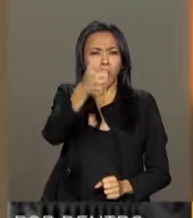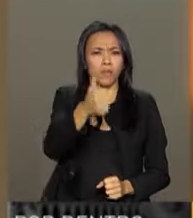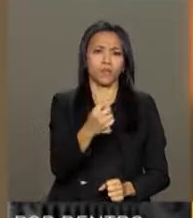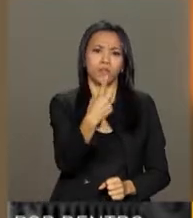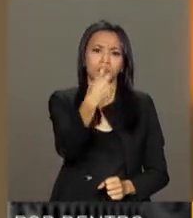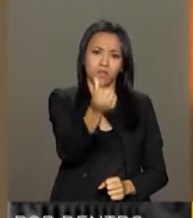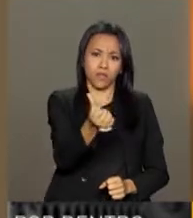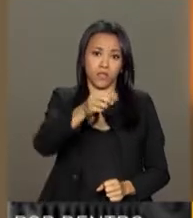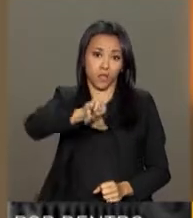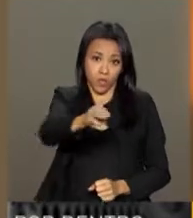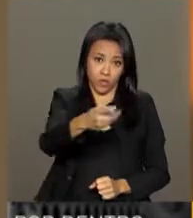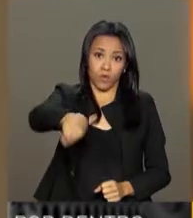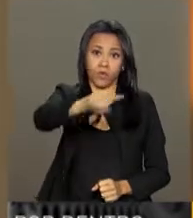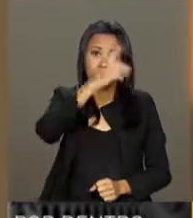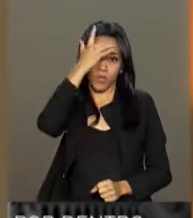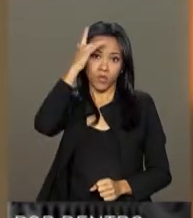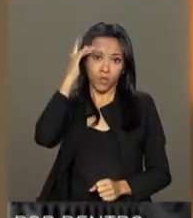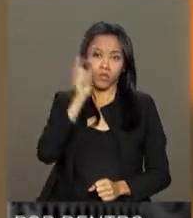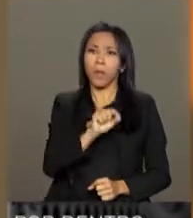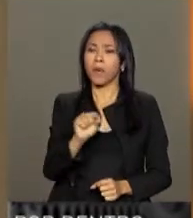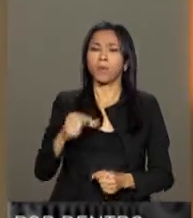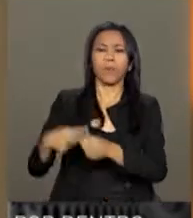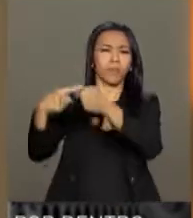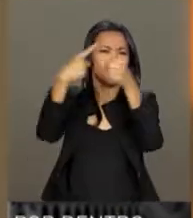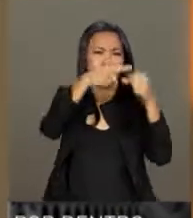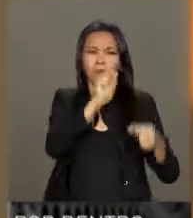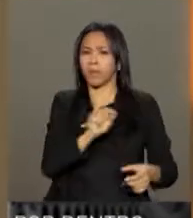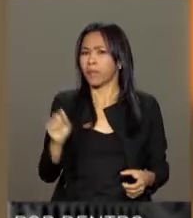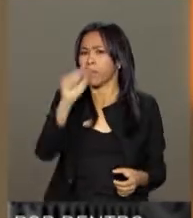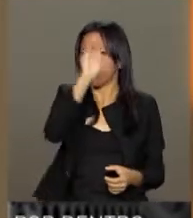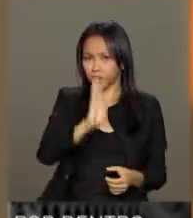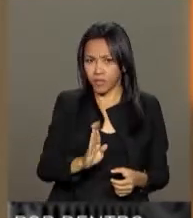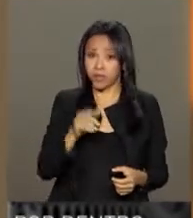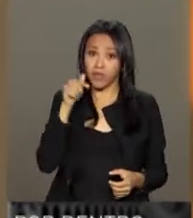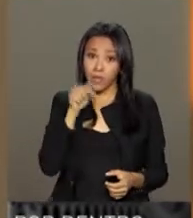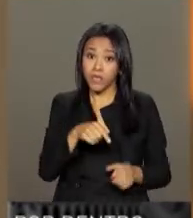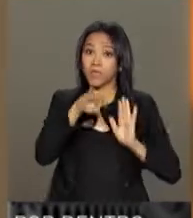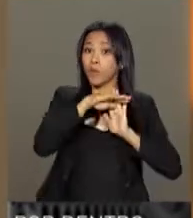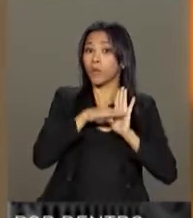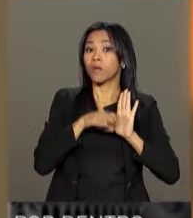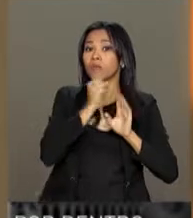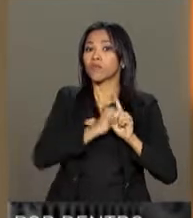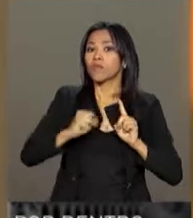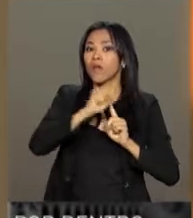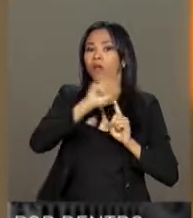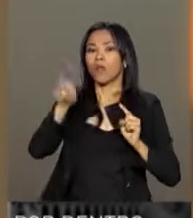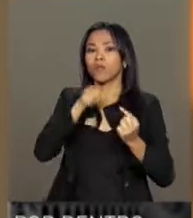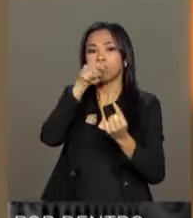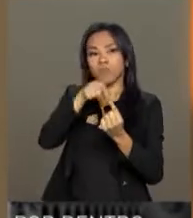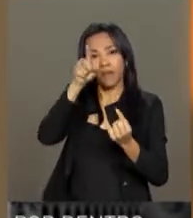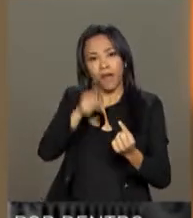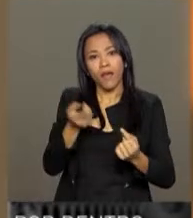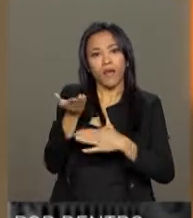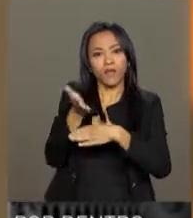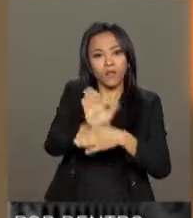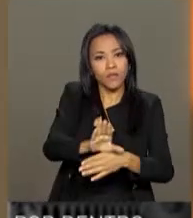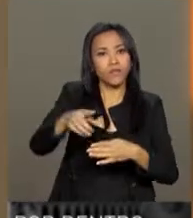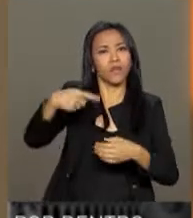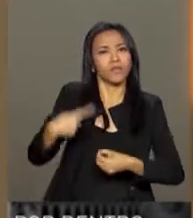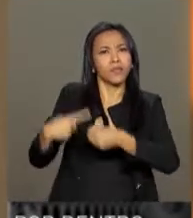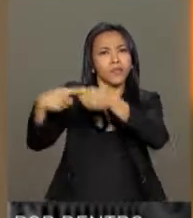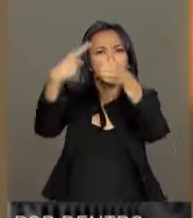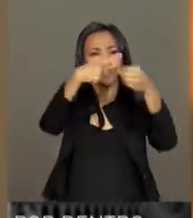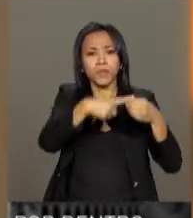de pessoas em todos os municípios do brasil esse programa social visa atender jovens de todos os municípios